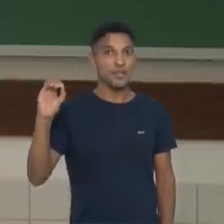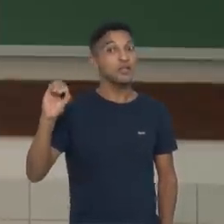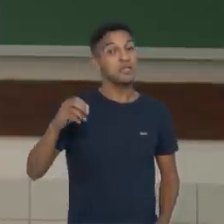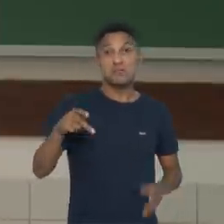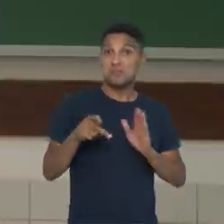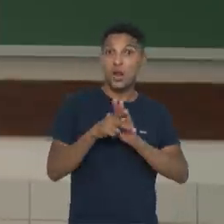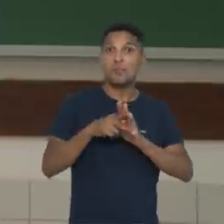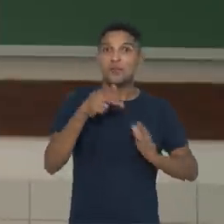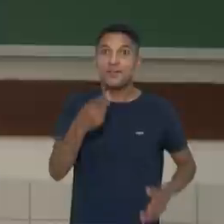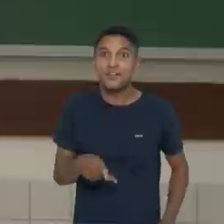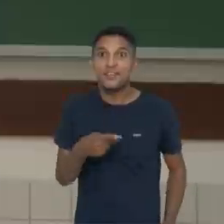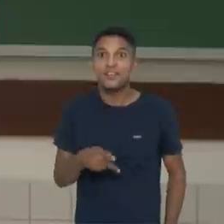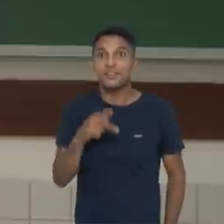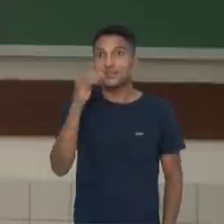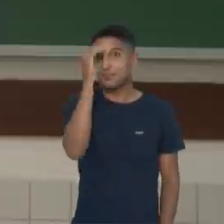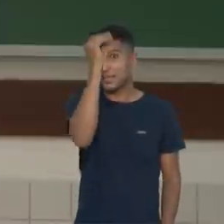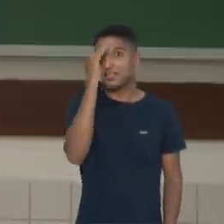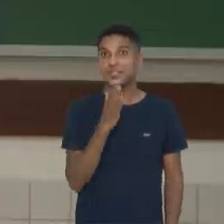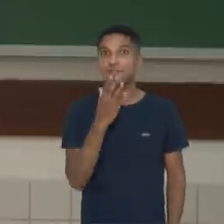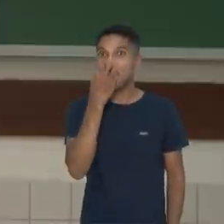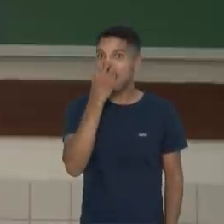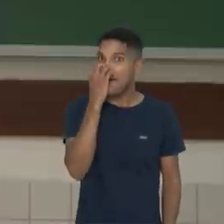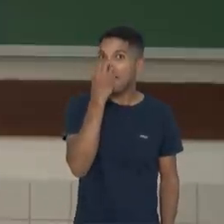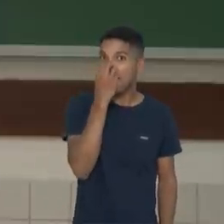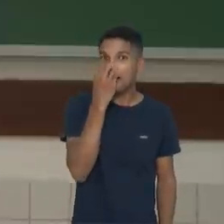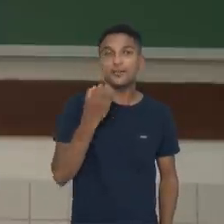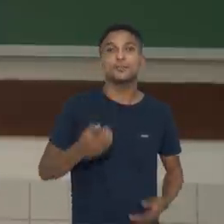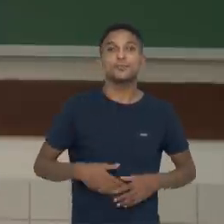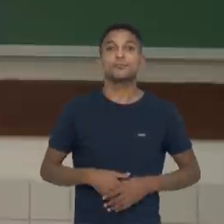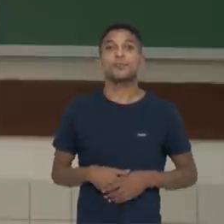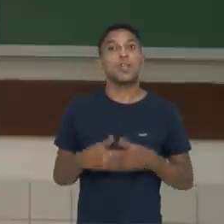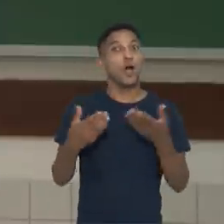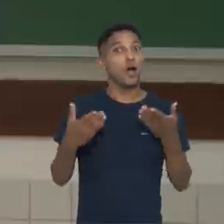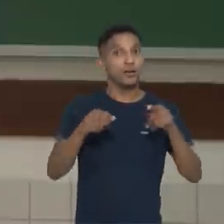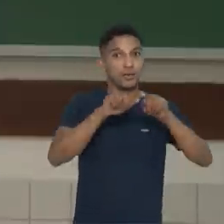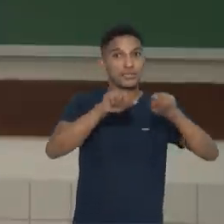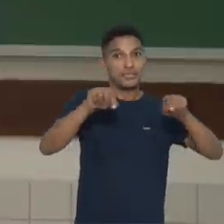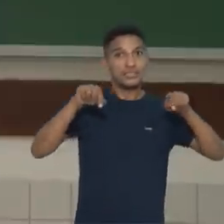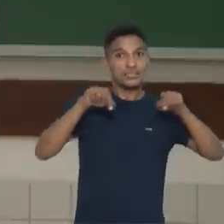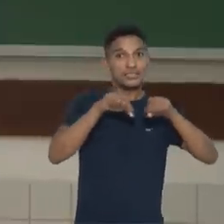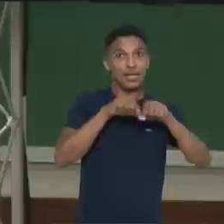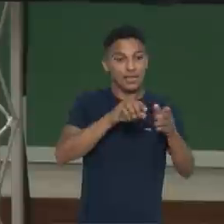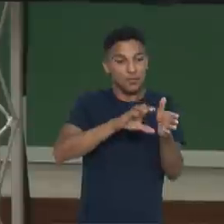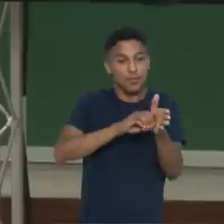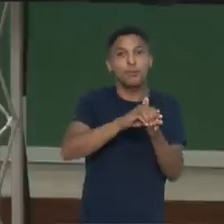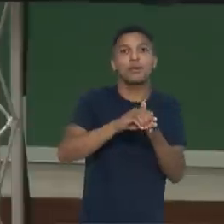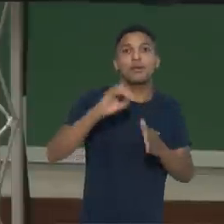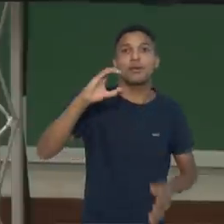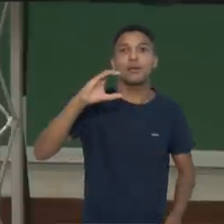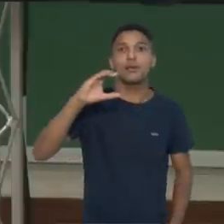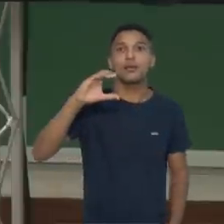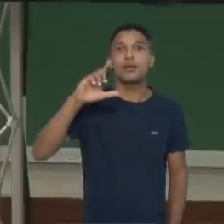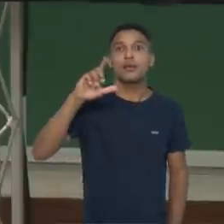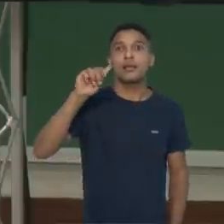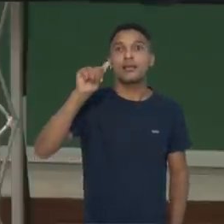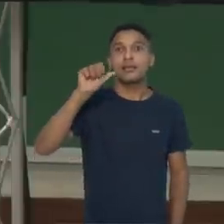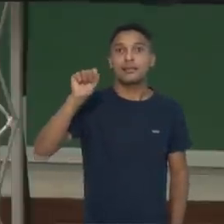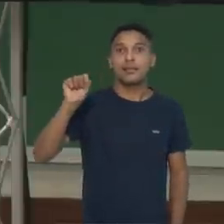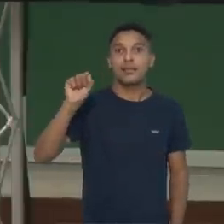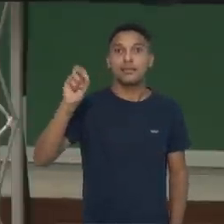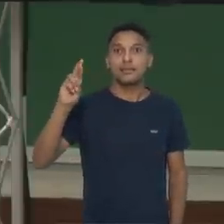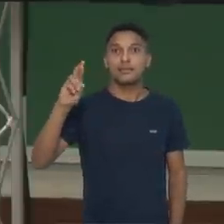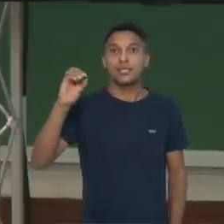E não se esqueçam, né, de acessar o Classroom, né? Tem que entrar lá, fazer atividade, marcar a